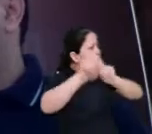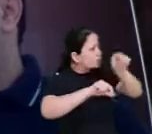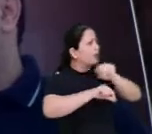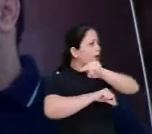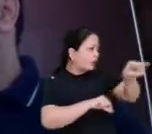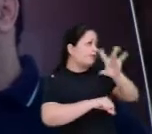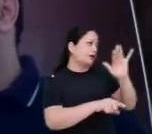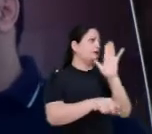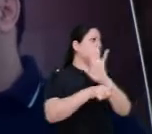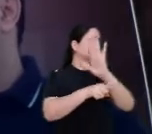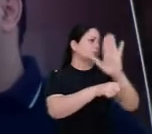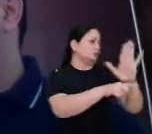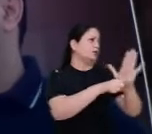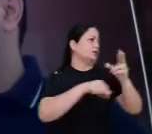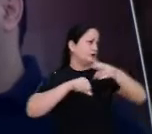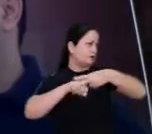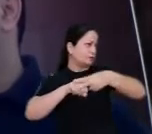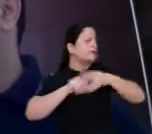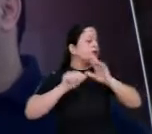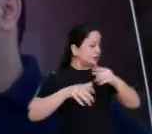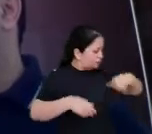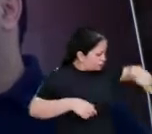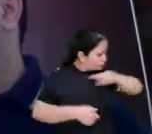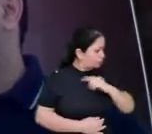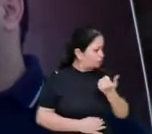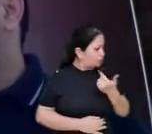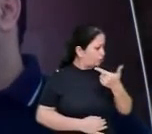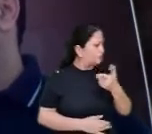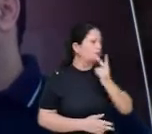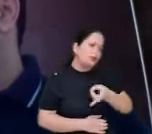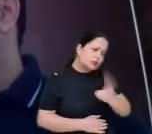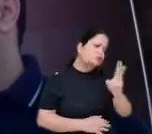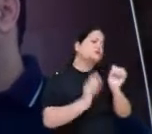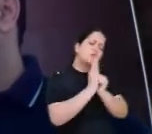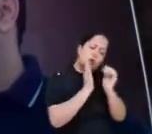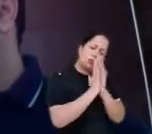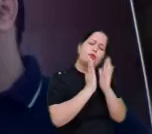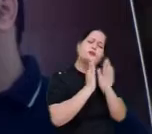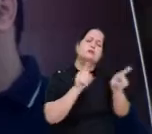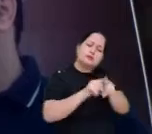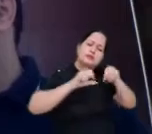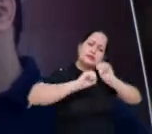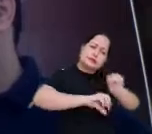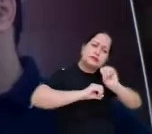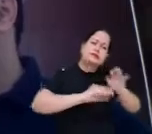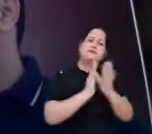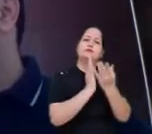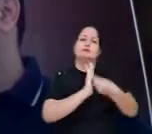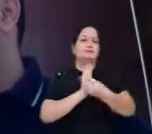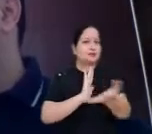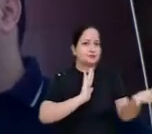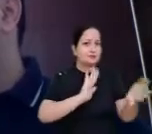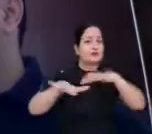nós perseveraremos na oração e no ministério da palavra. E este parecer agradou a toda a multidão,